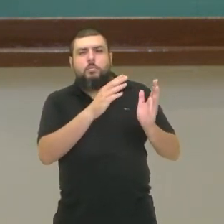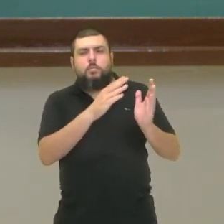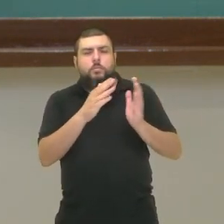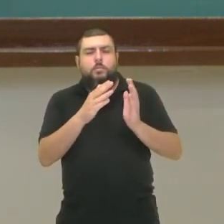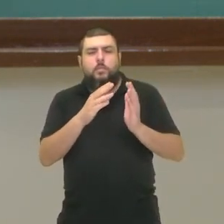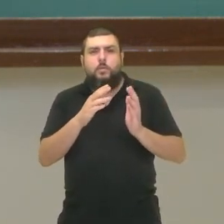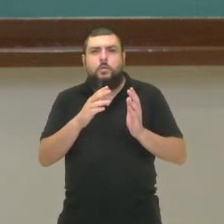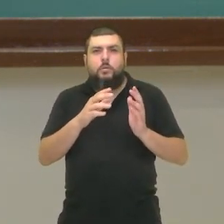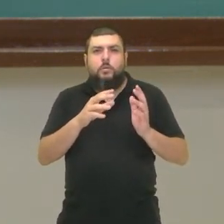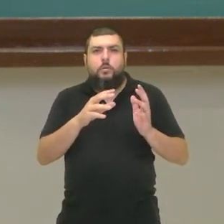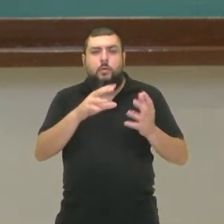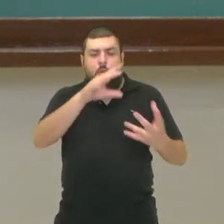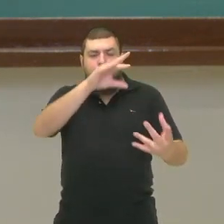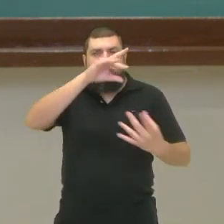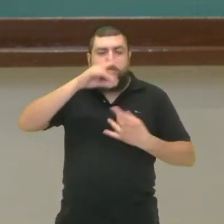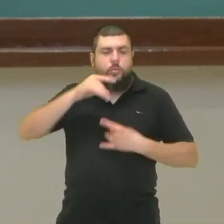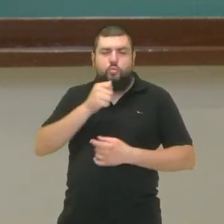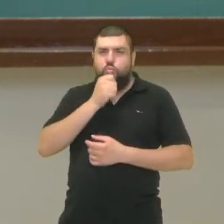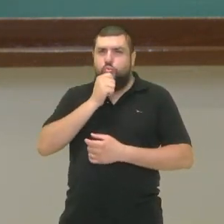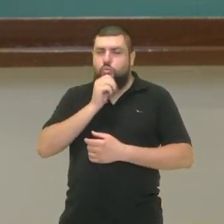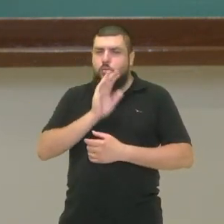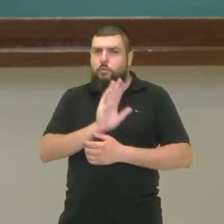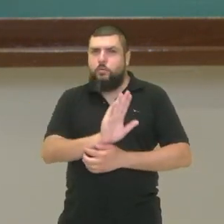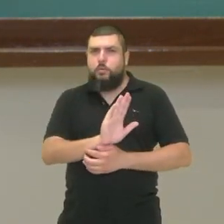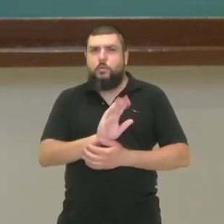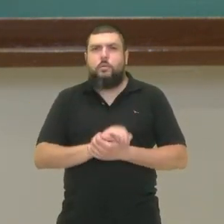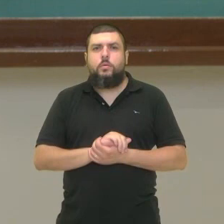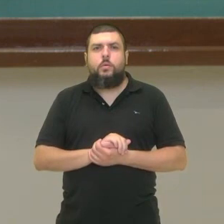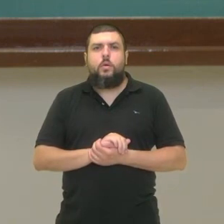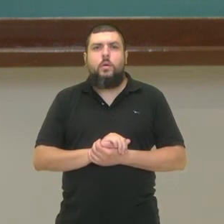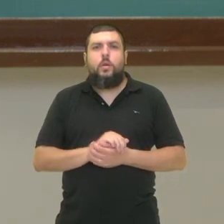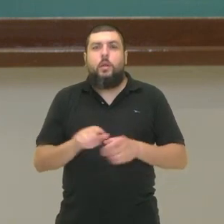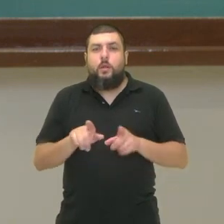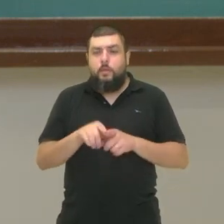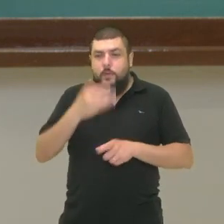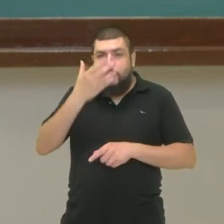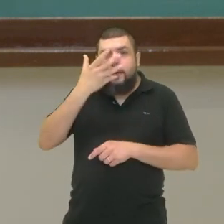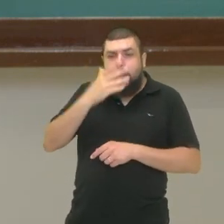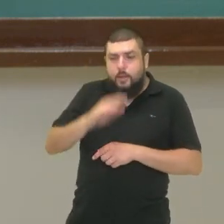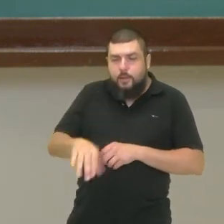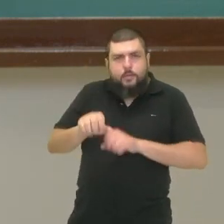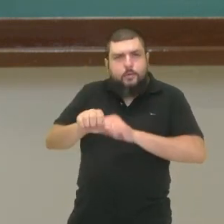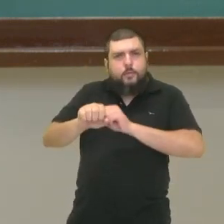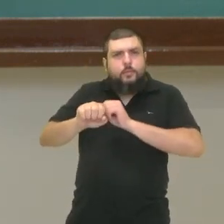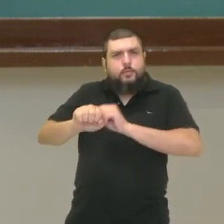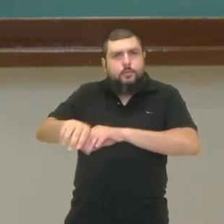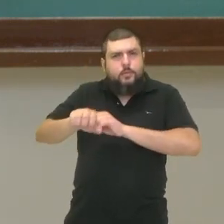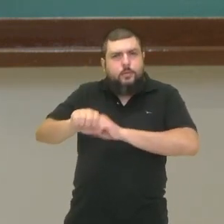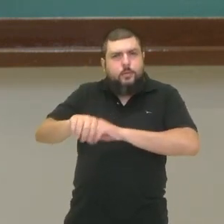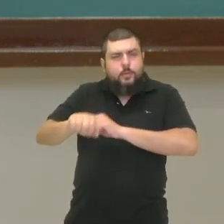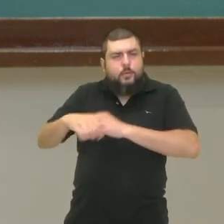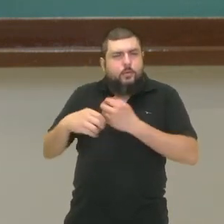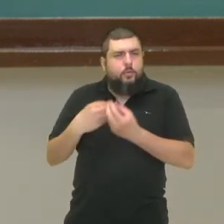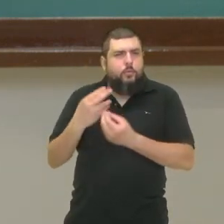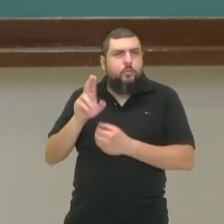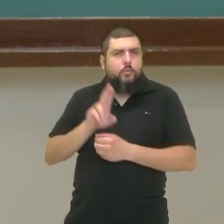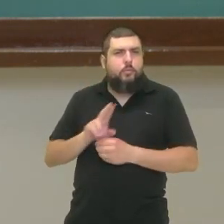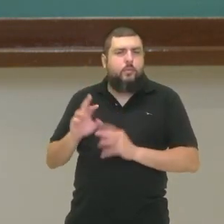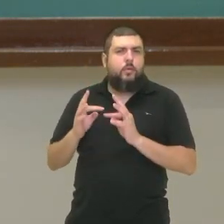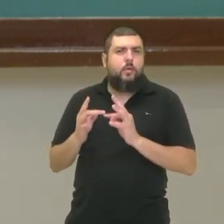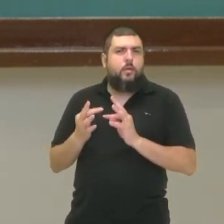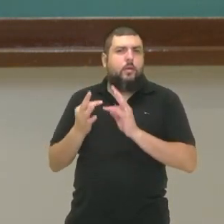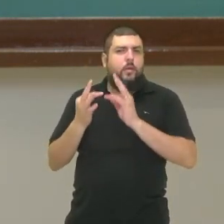coloquei aqui, ó, com o objetivo de desenvolver, desde a infância, a capacidade de utilizar a tecnologia a seu